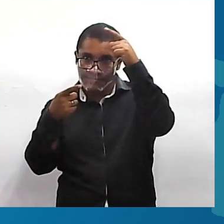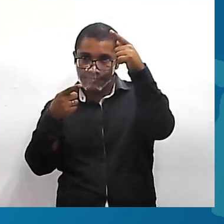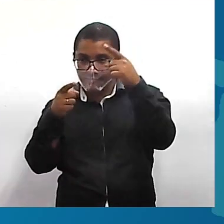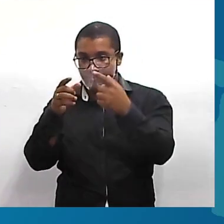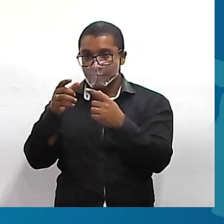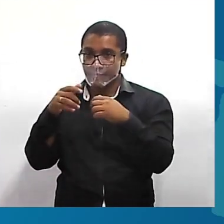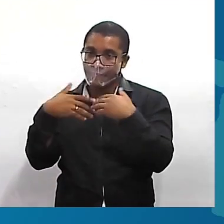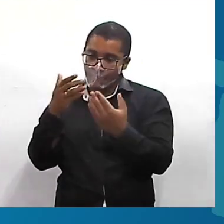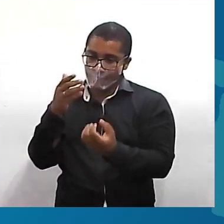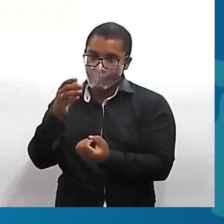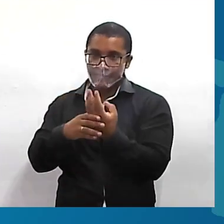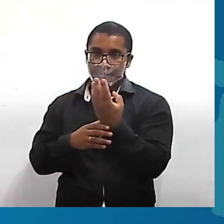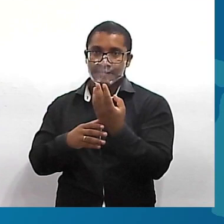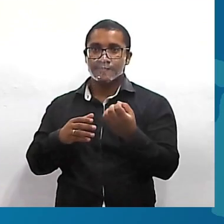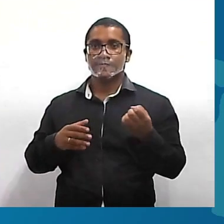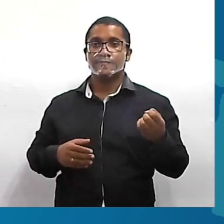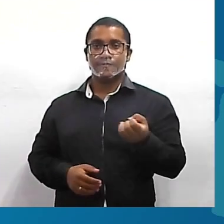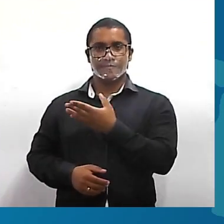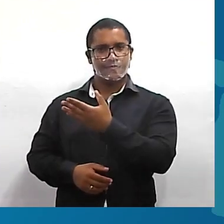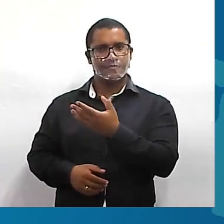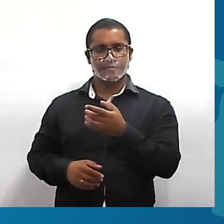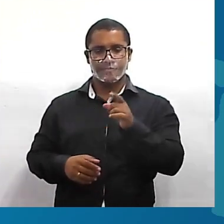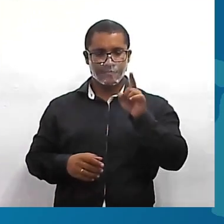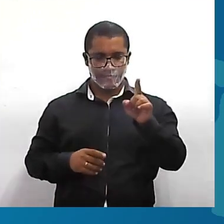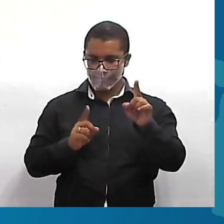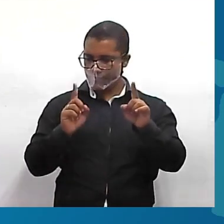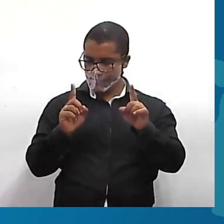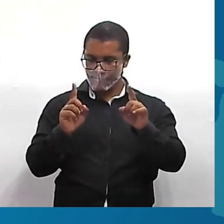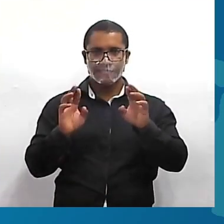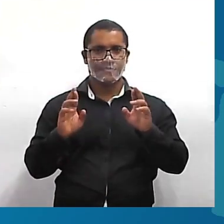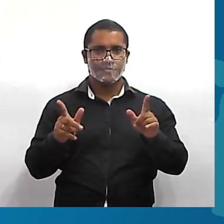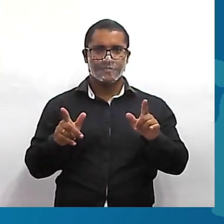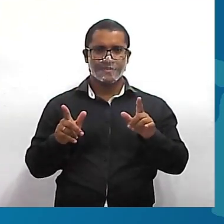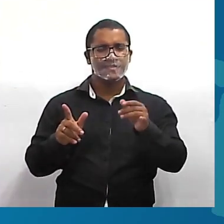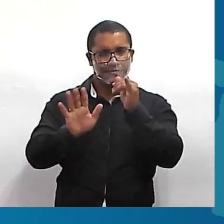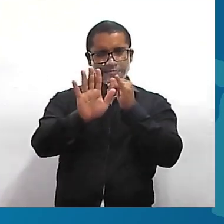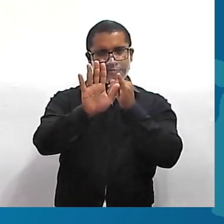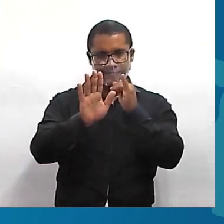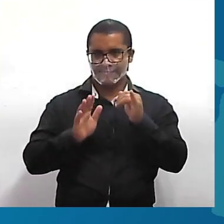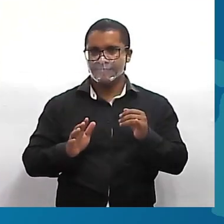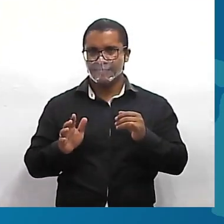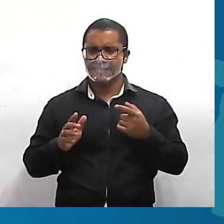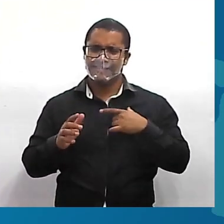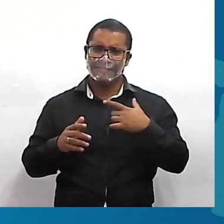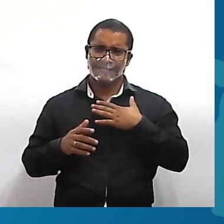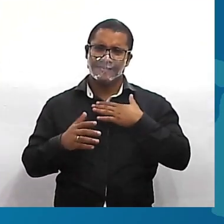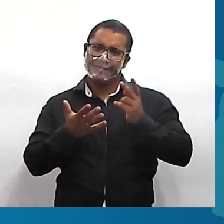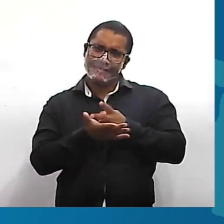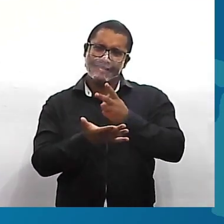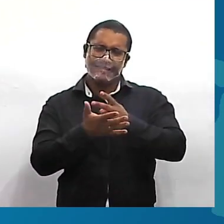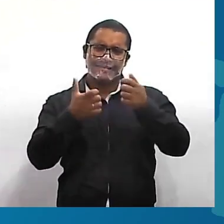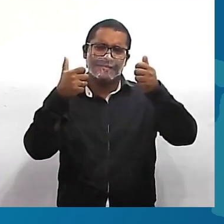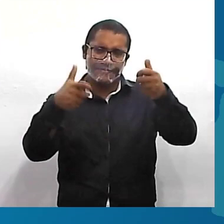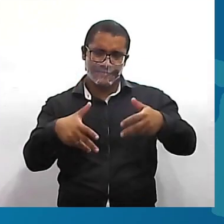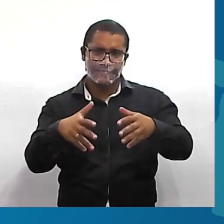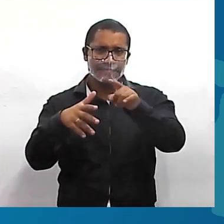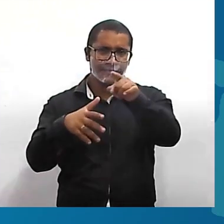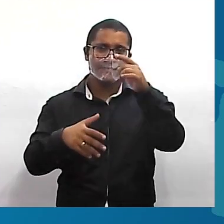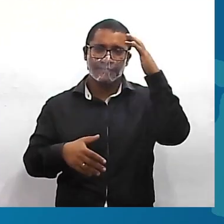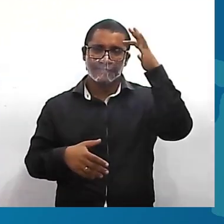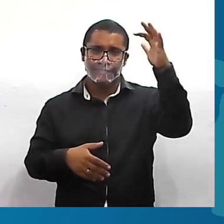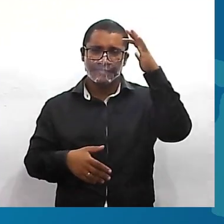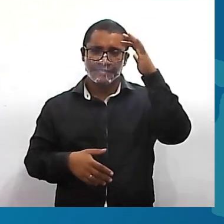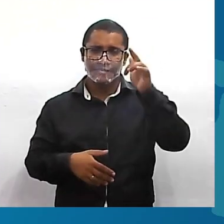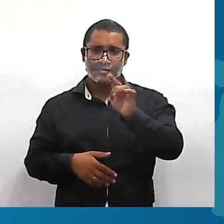inovação. Já parasse para pensar sobre isso? Eu vou dar um exemplo que eu gosto sempre de dar aos meus alunos. Pensa no